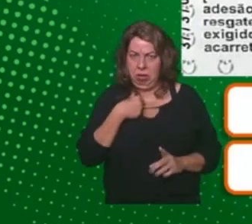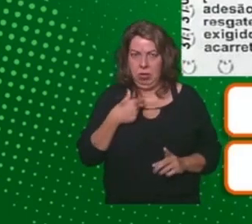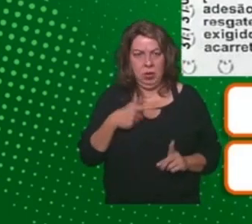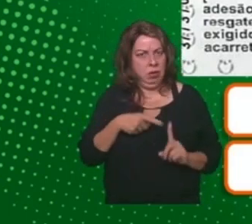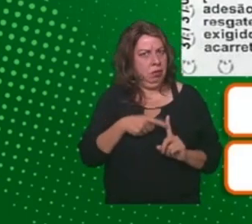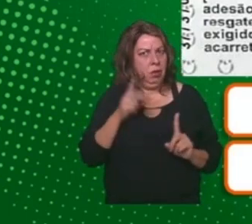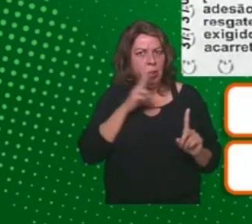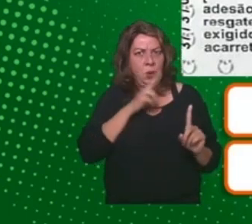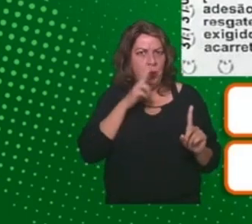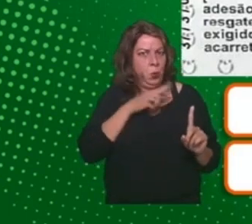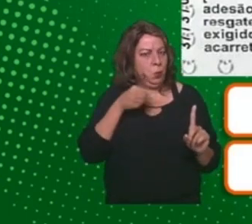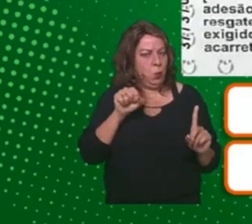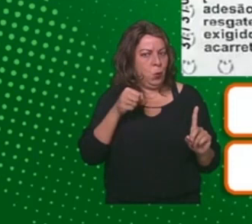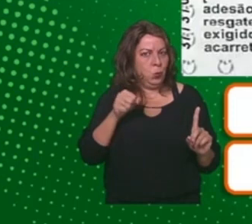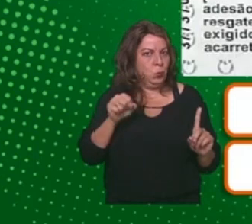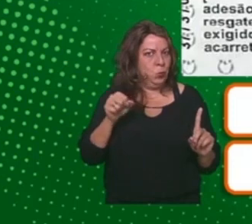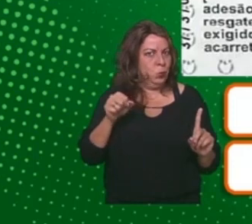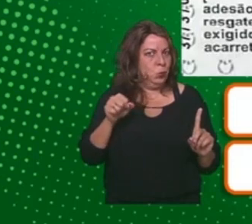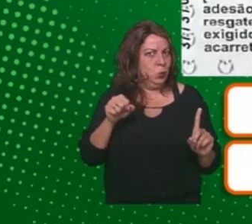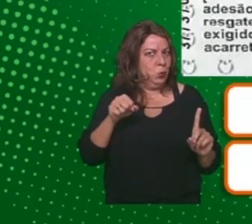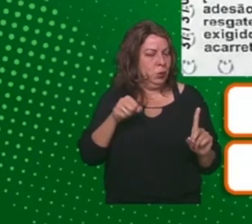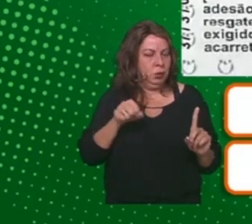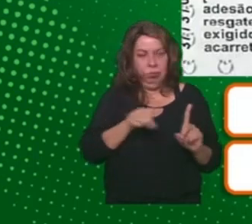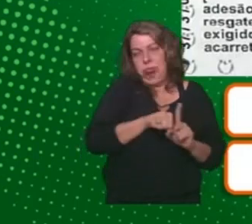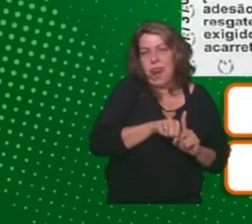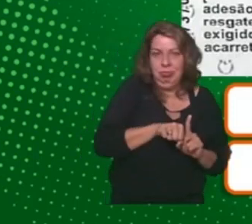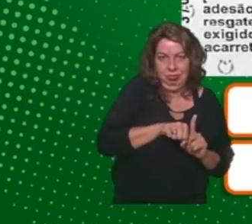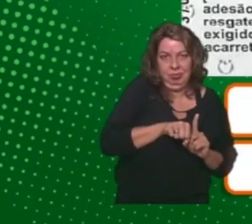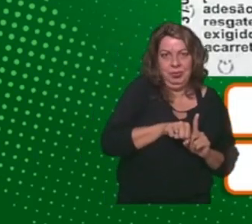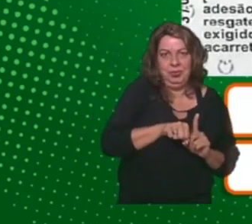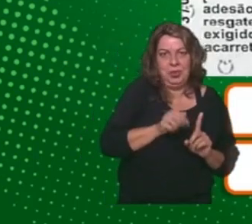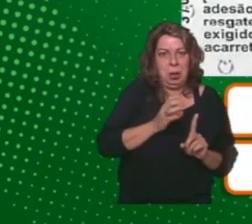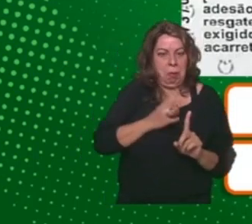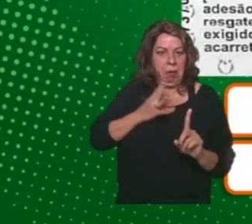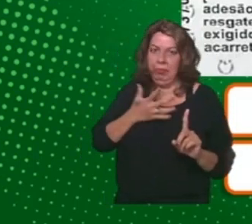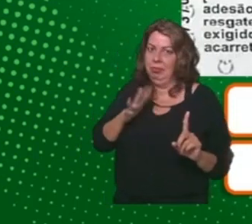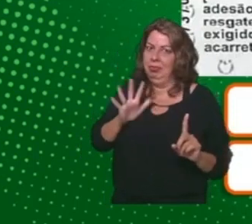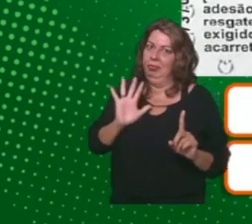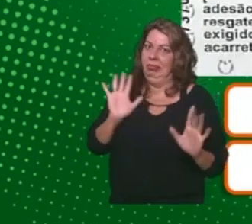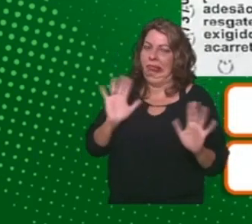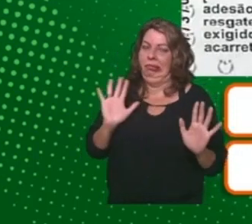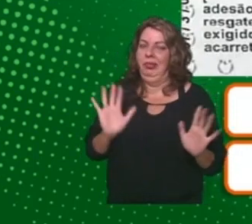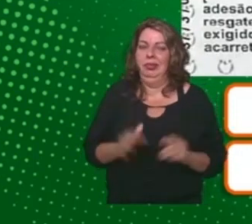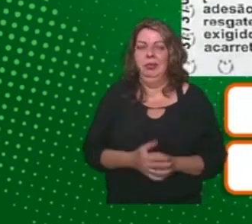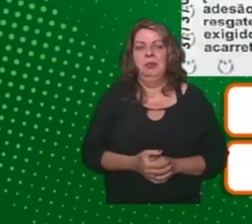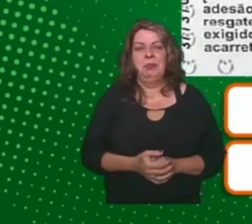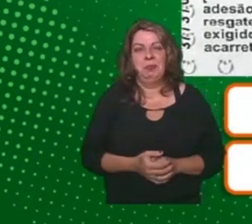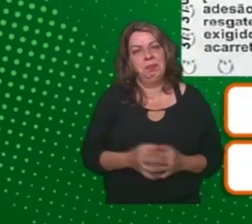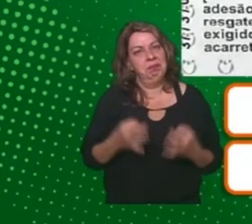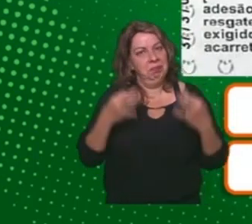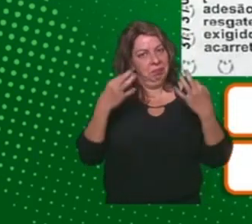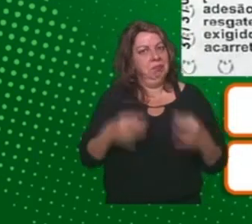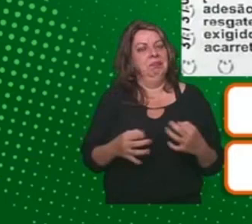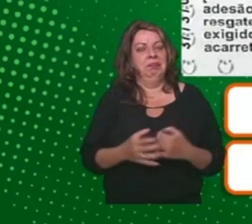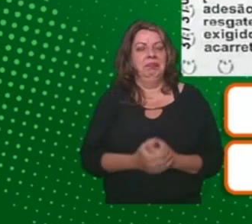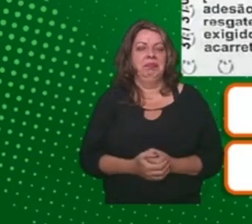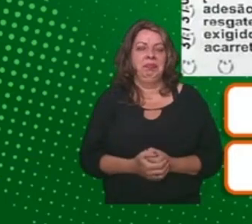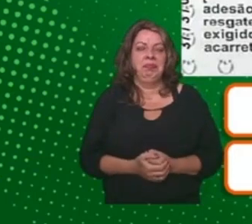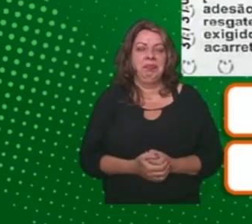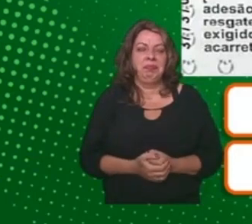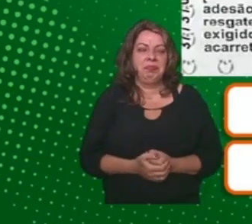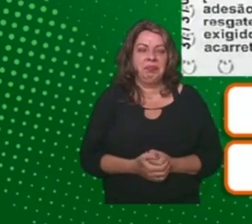vou levar logo essa moto antes que alguém, antes que comece a aglomeração, não pode aglomerar. Não pode aglomerar, ele fez, foi, tá certo, tá certo. Seguindo